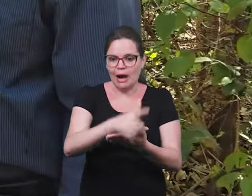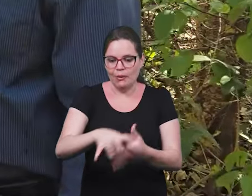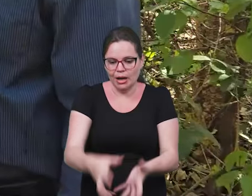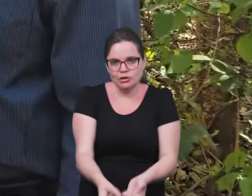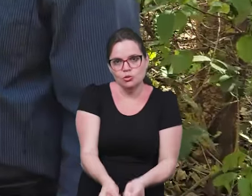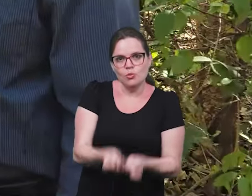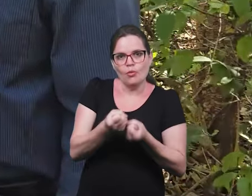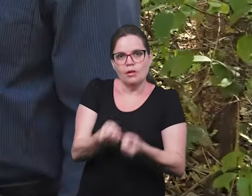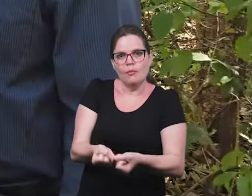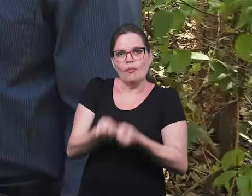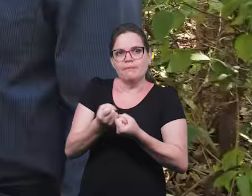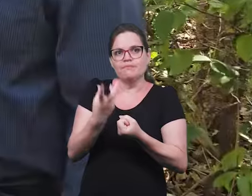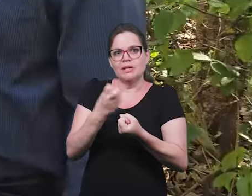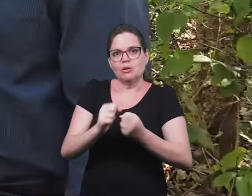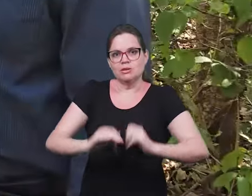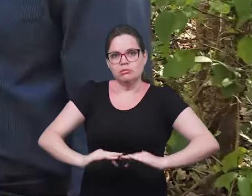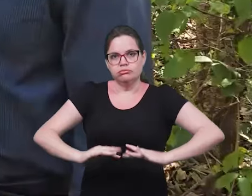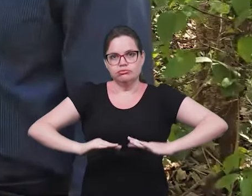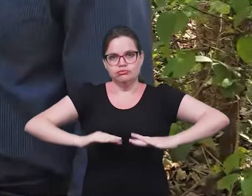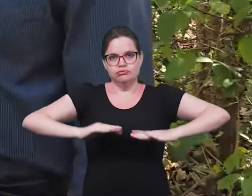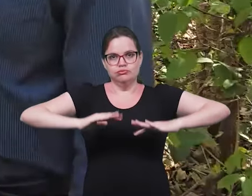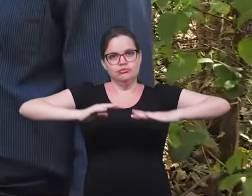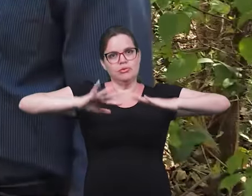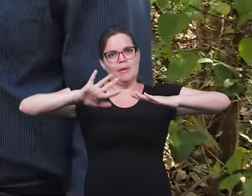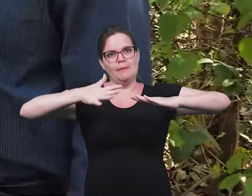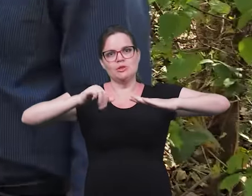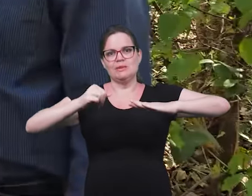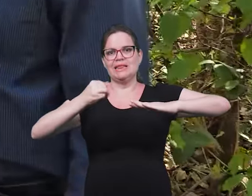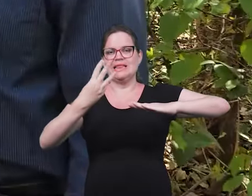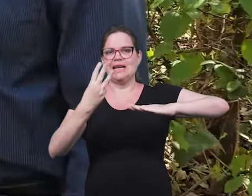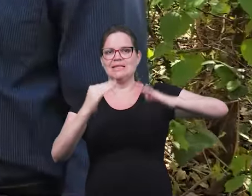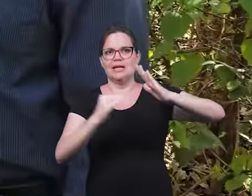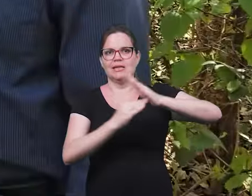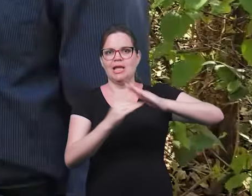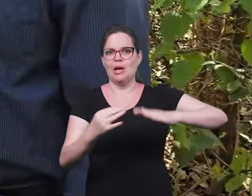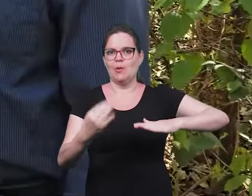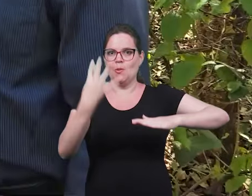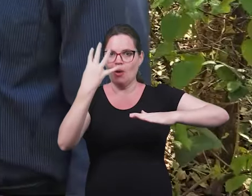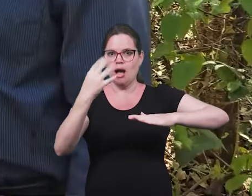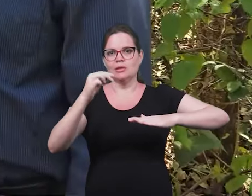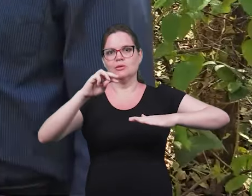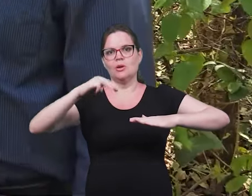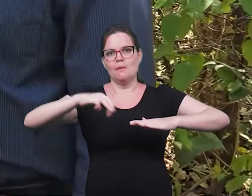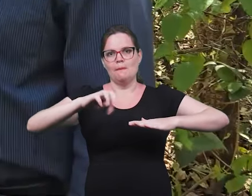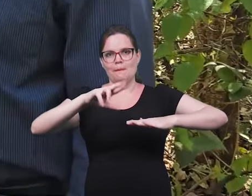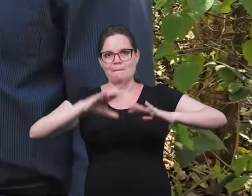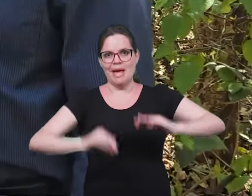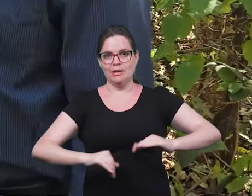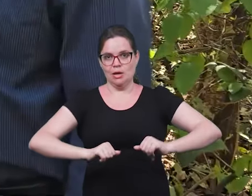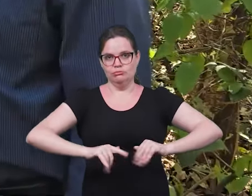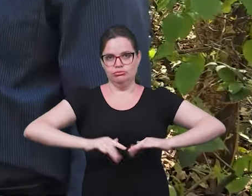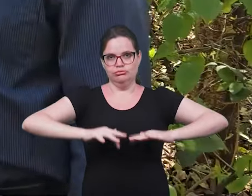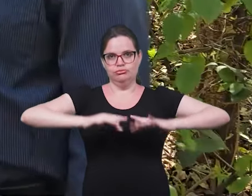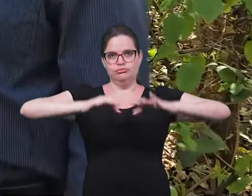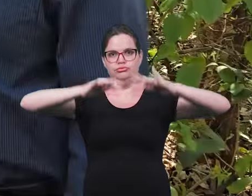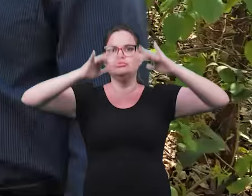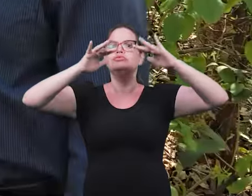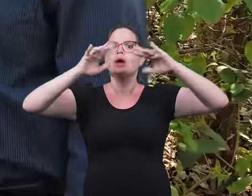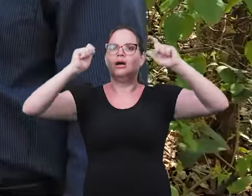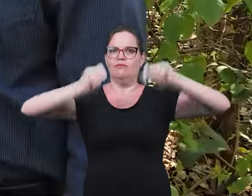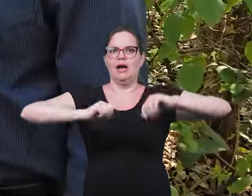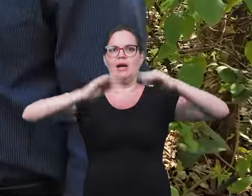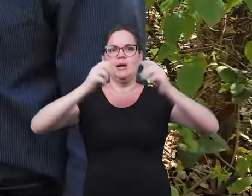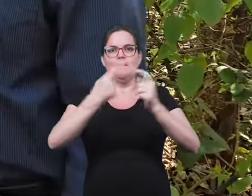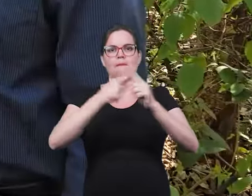quando o Rio Paraguai sobe o nível dele até 3 ou 4 metros, a planta vai subindo com ele. Quando chega no pico da cheia,